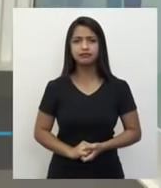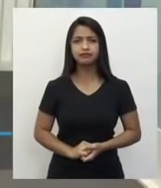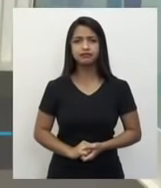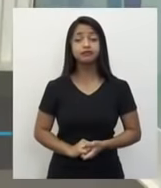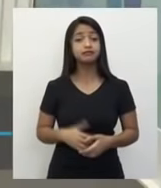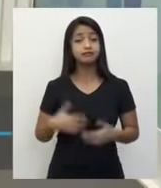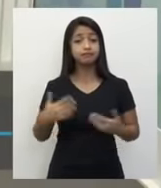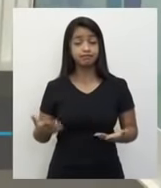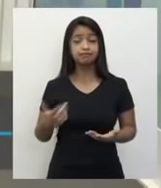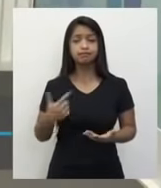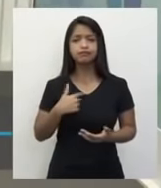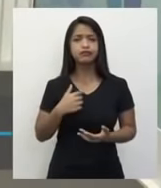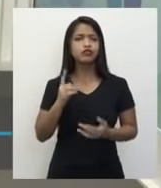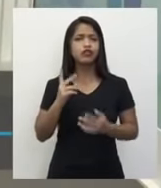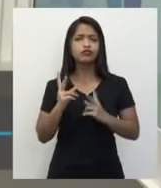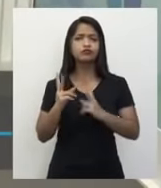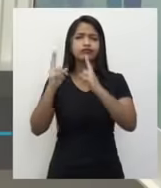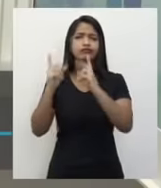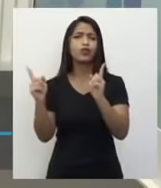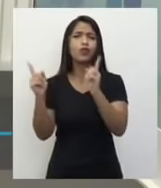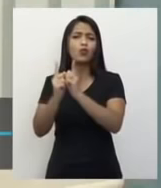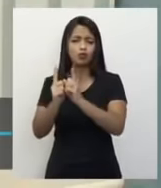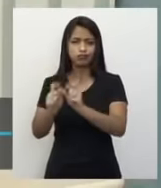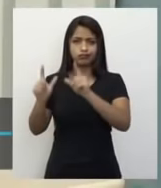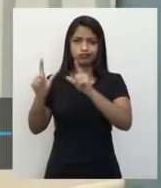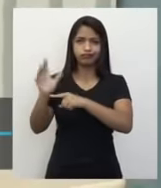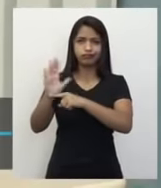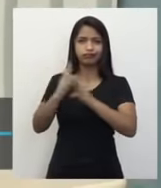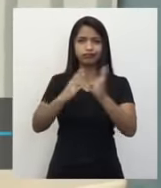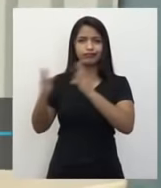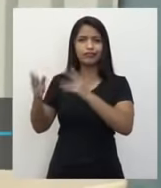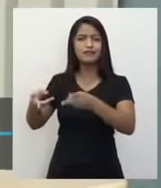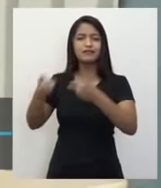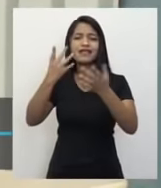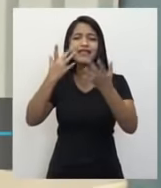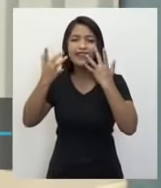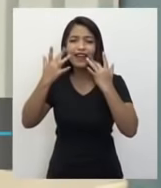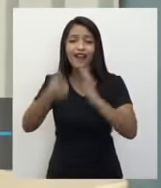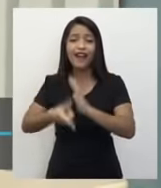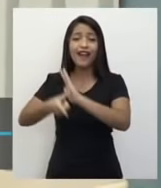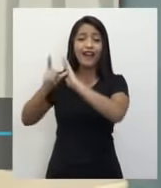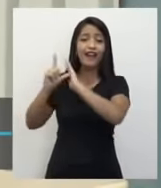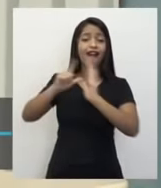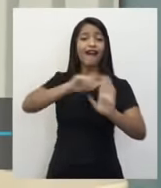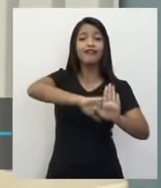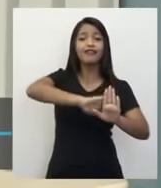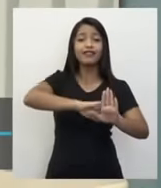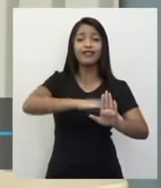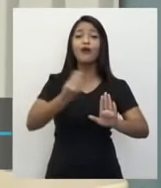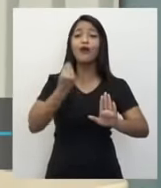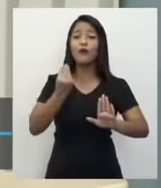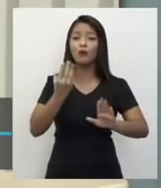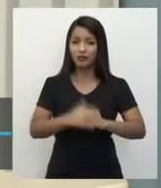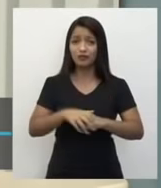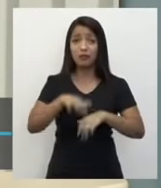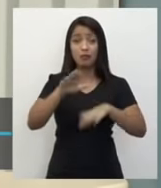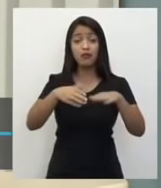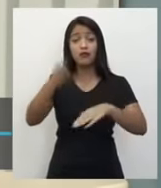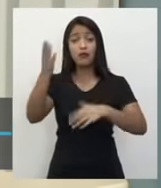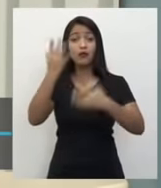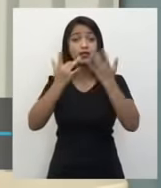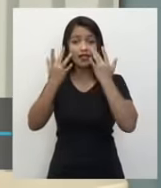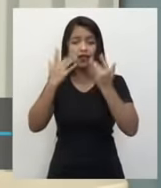Turma, passei só um trechinho só pra gente ver como que é o bastidor de uma peça, né? A gente às vezes vai assistir uma peça teatral, ou às vezes a gente vê pelo YouTube, parece tão